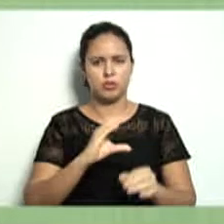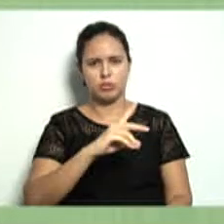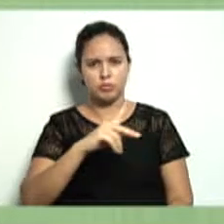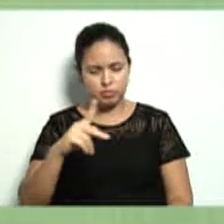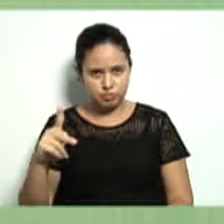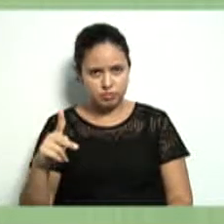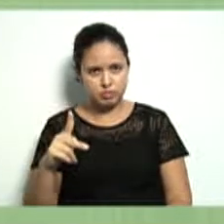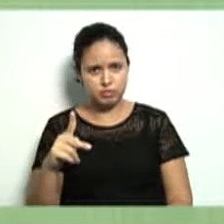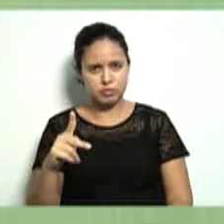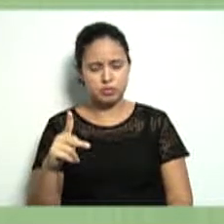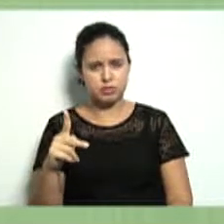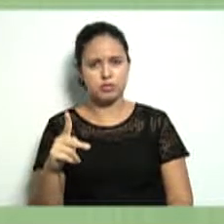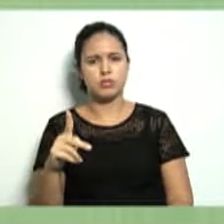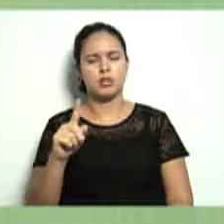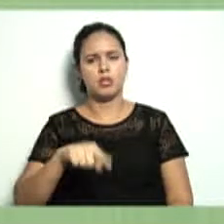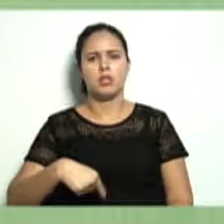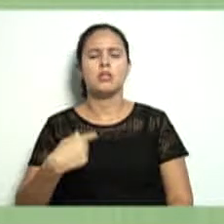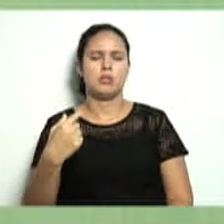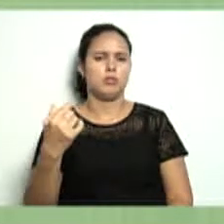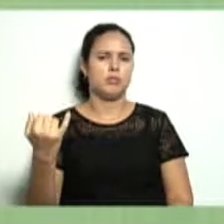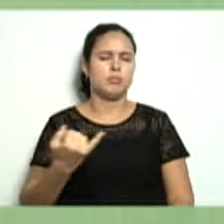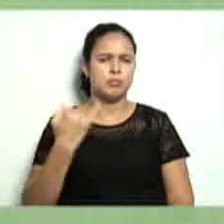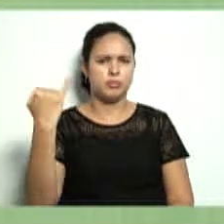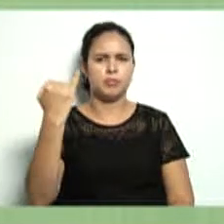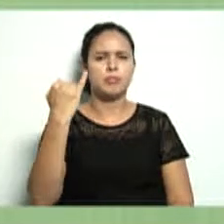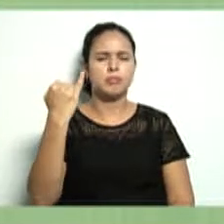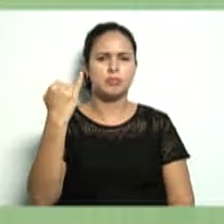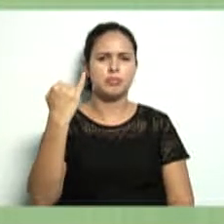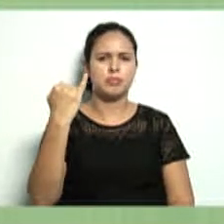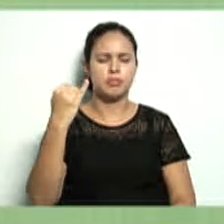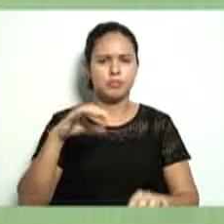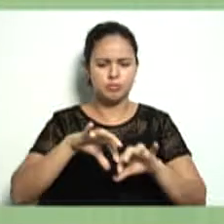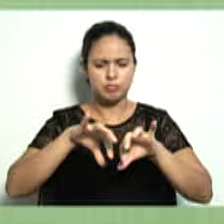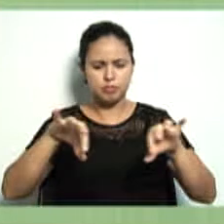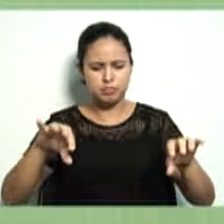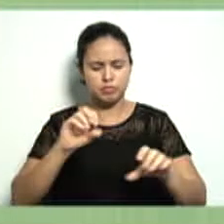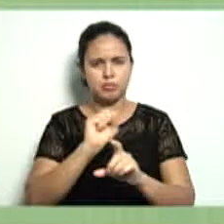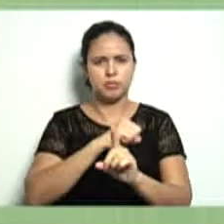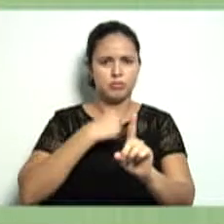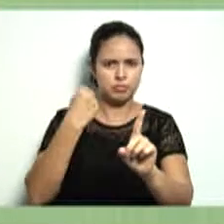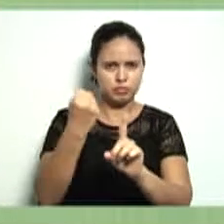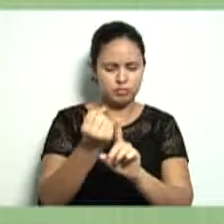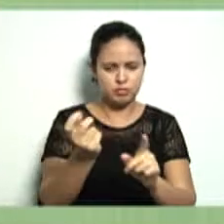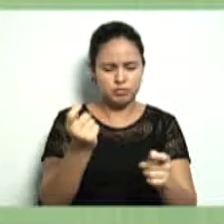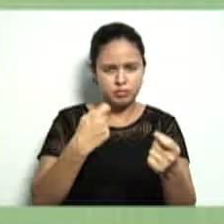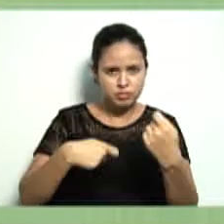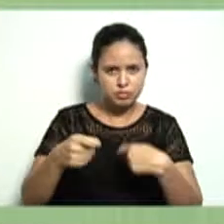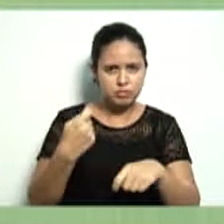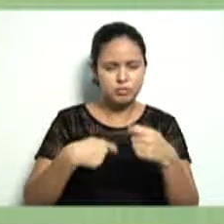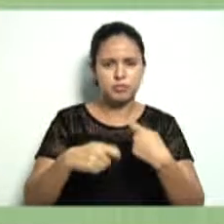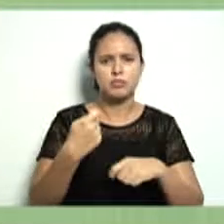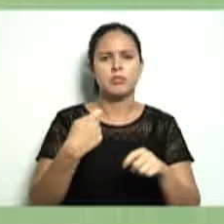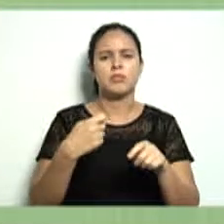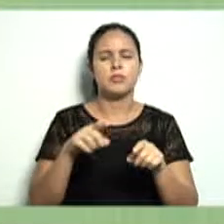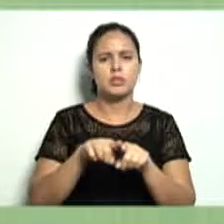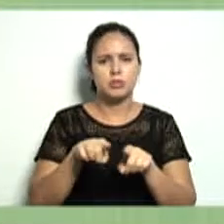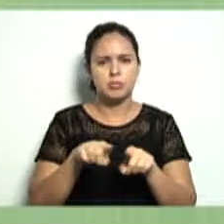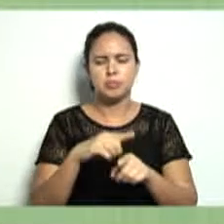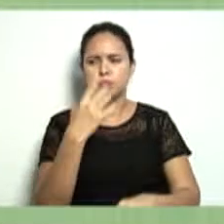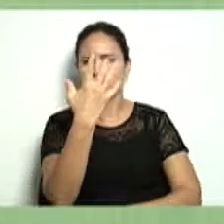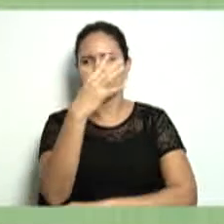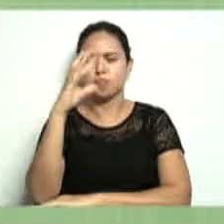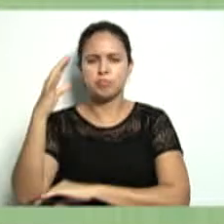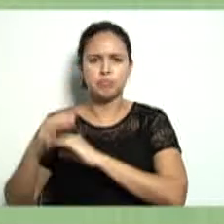cooperativa, ela tenha uma parte social, econômica e também